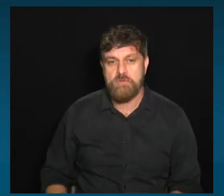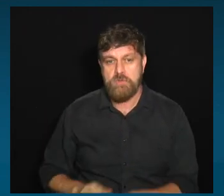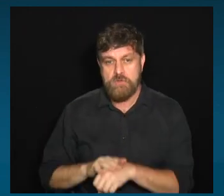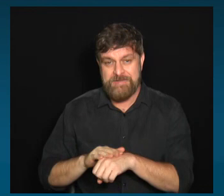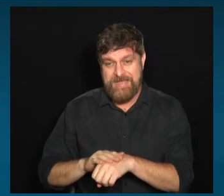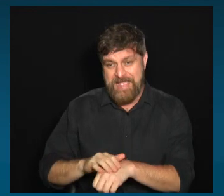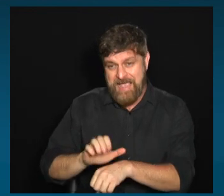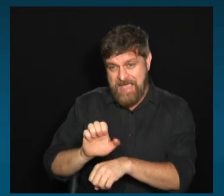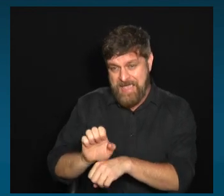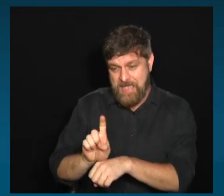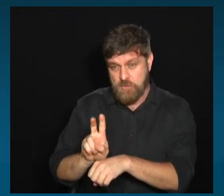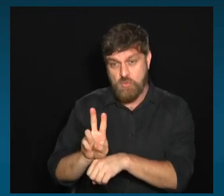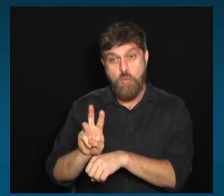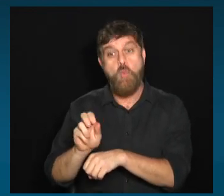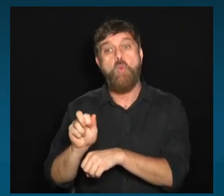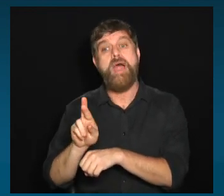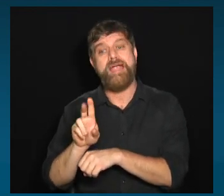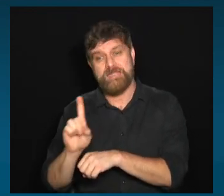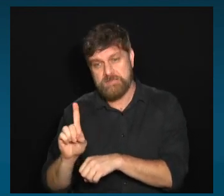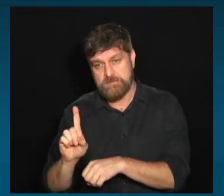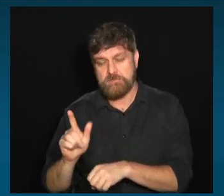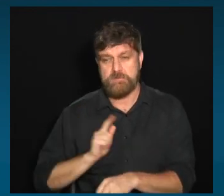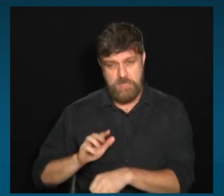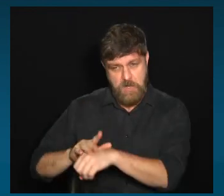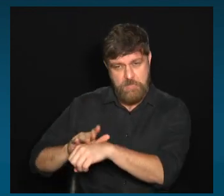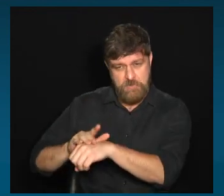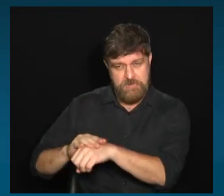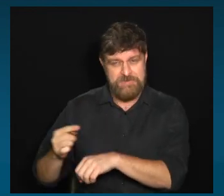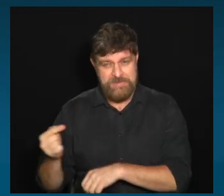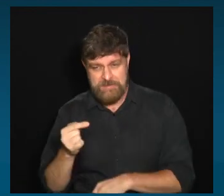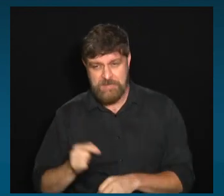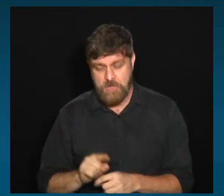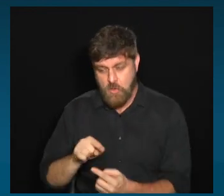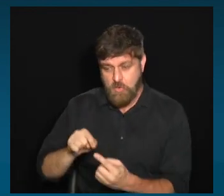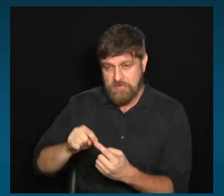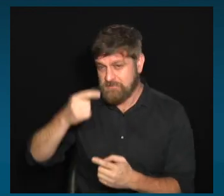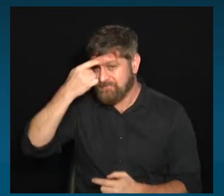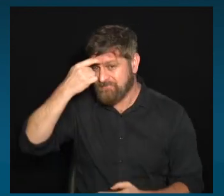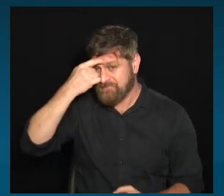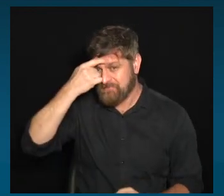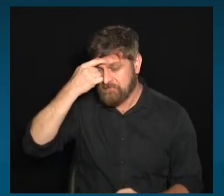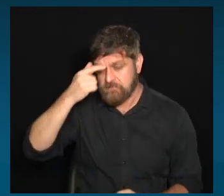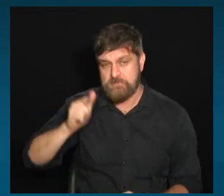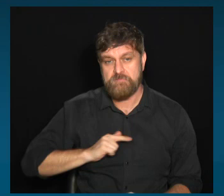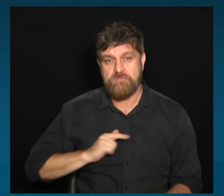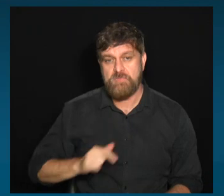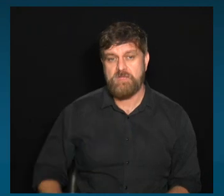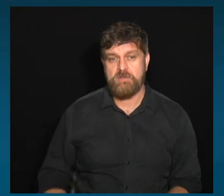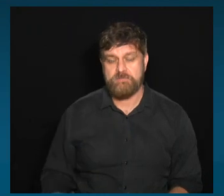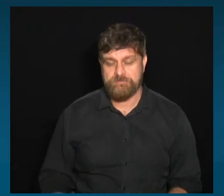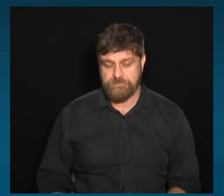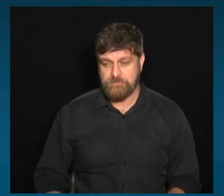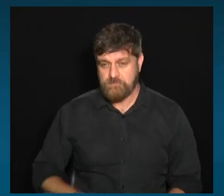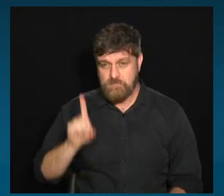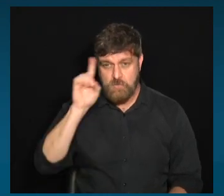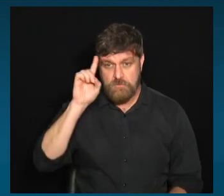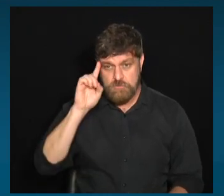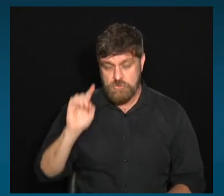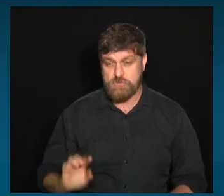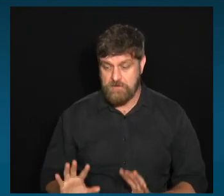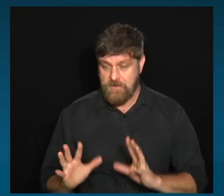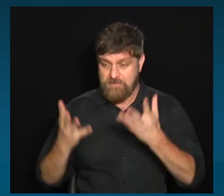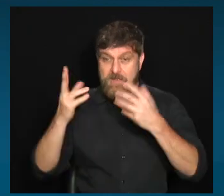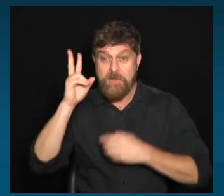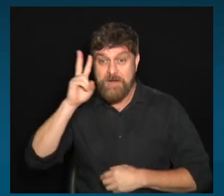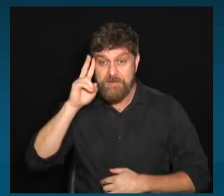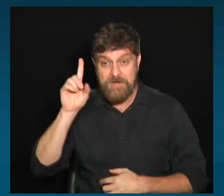Edwards, T18. O projeto tem o objetivo de conscientizar sobre a síndrome por meio de inclusão da data comemorativa no dia